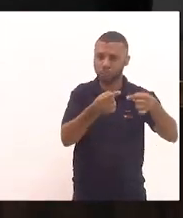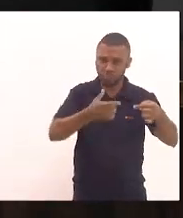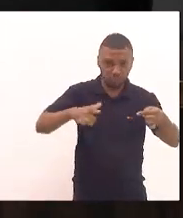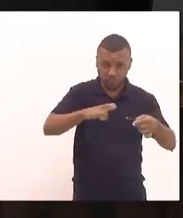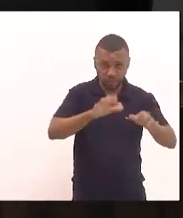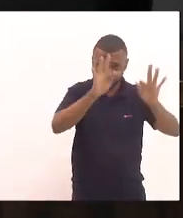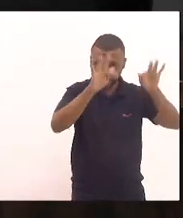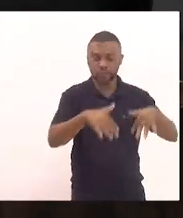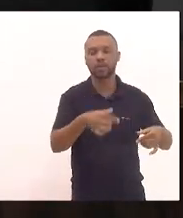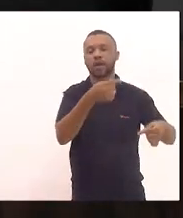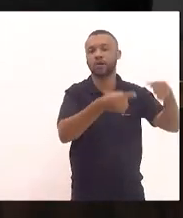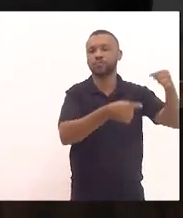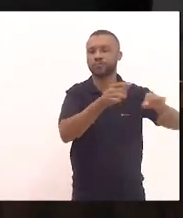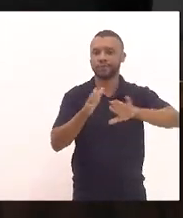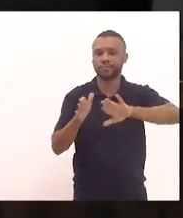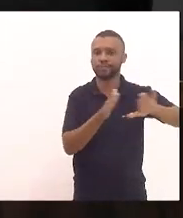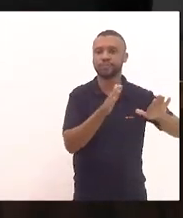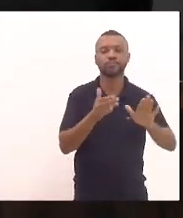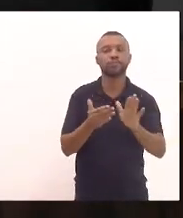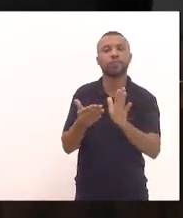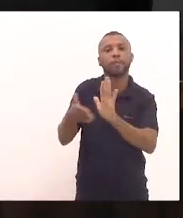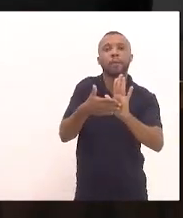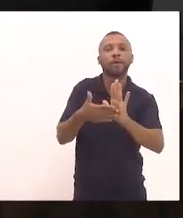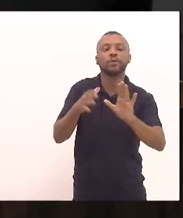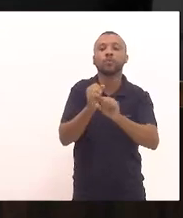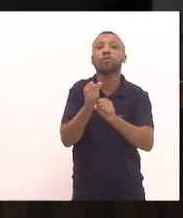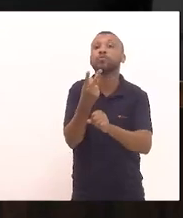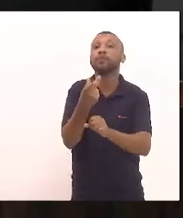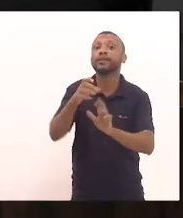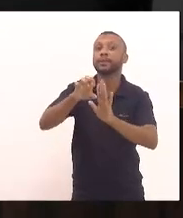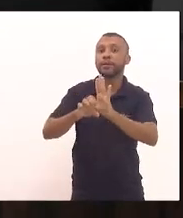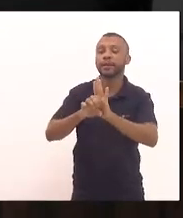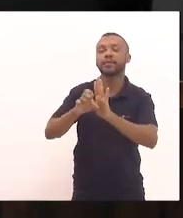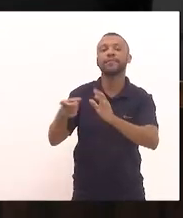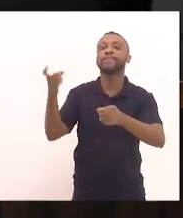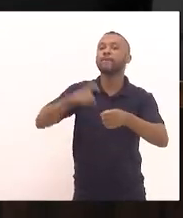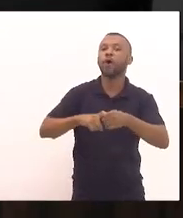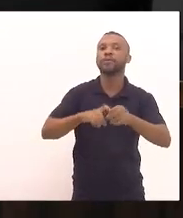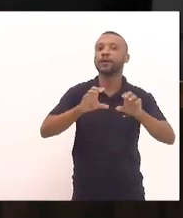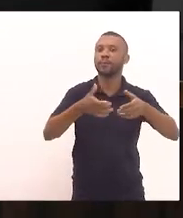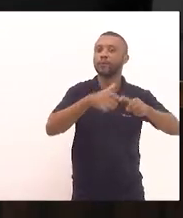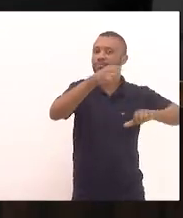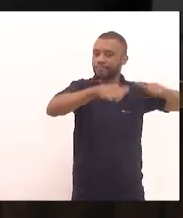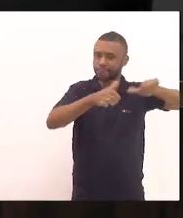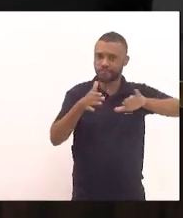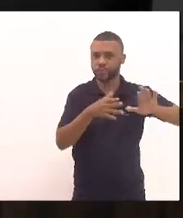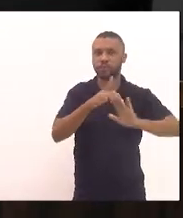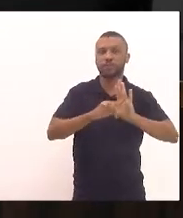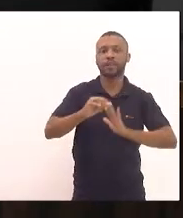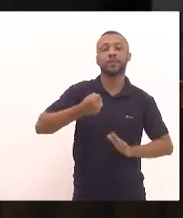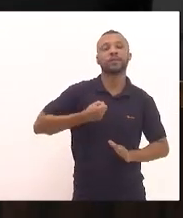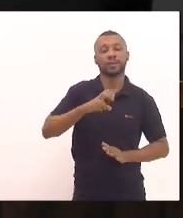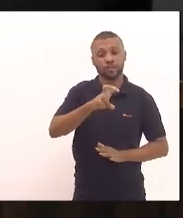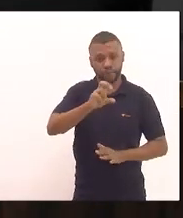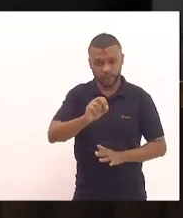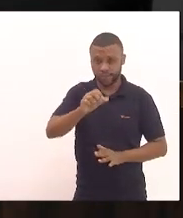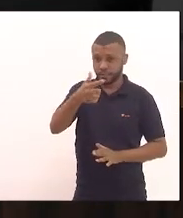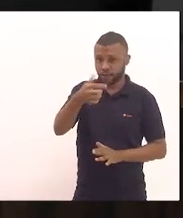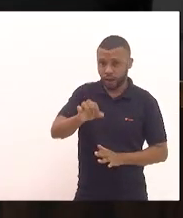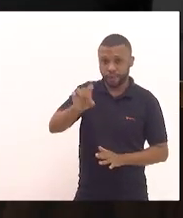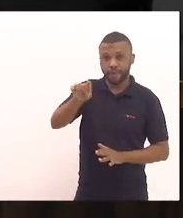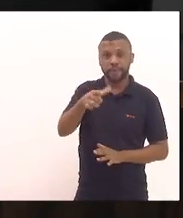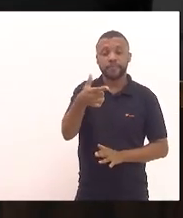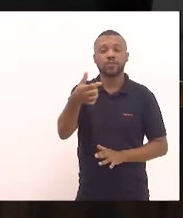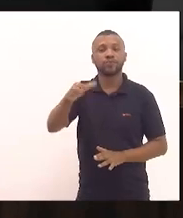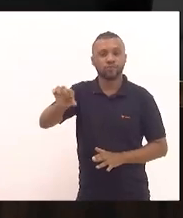quem queira discutir, encerrada a discussão, o presidente de proposta recebeu duas emendas e retorna às comissões. Projeto de lei 5029 de 21, de autoria da deputada